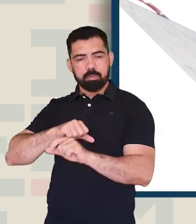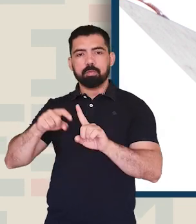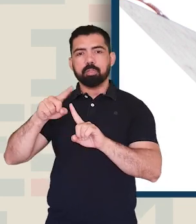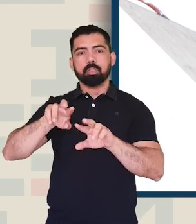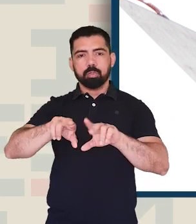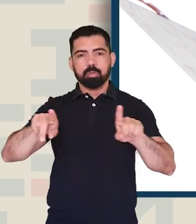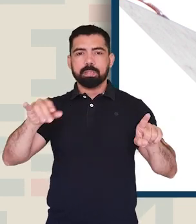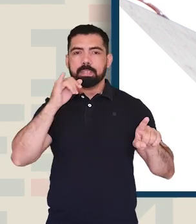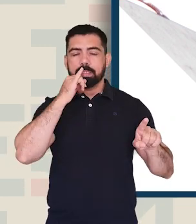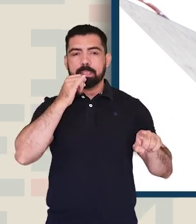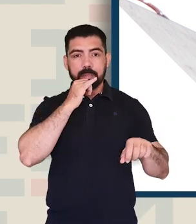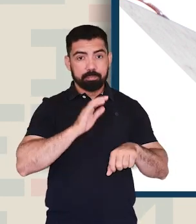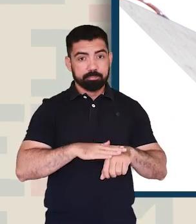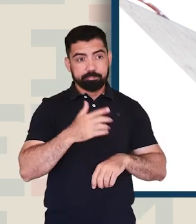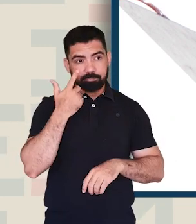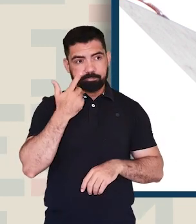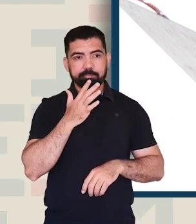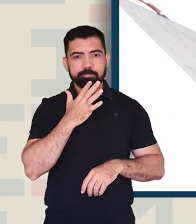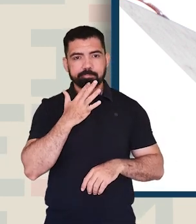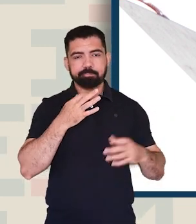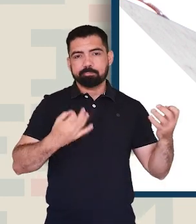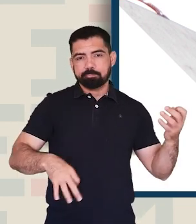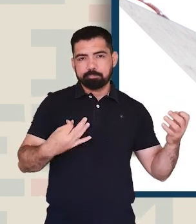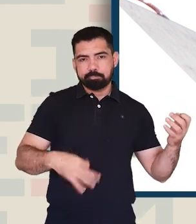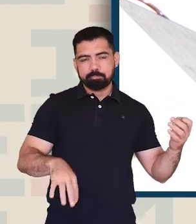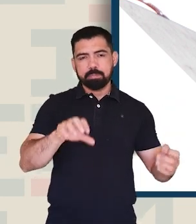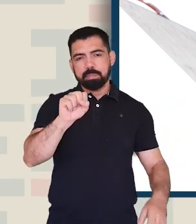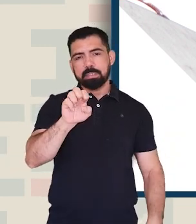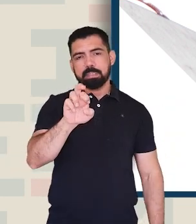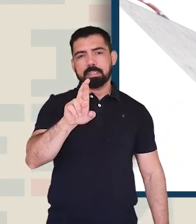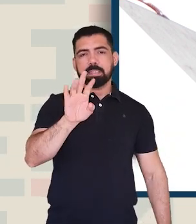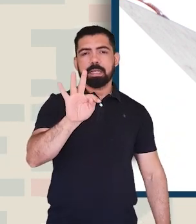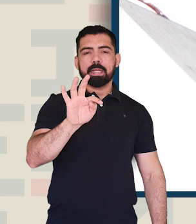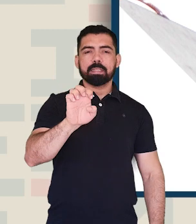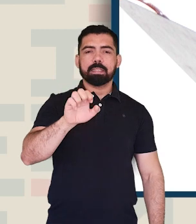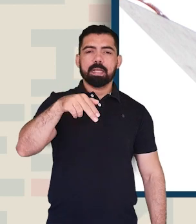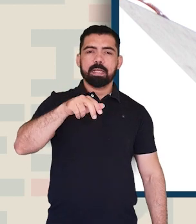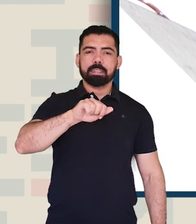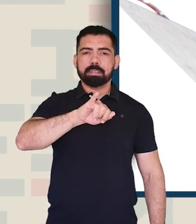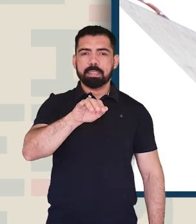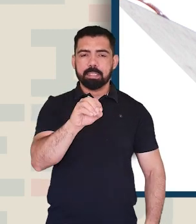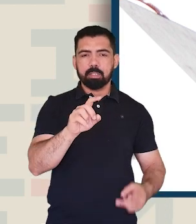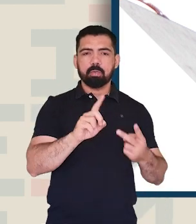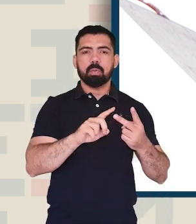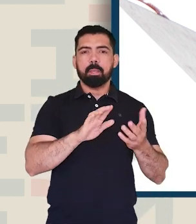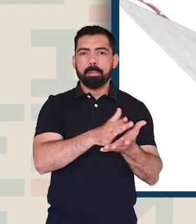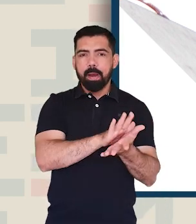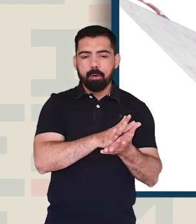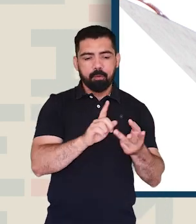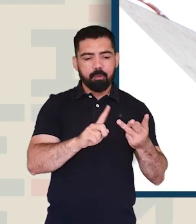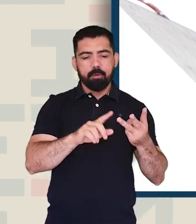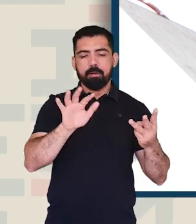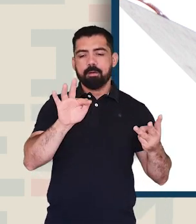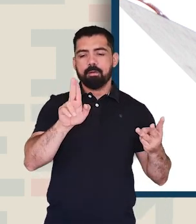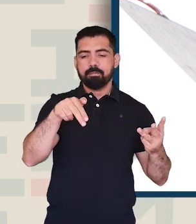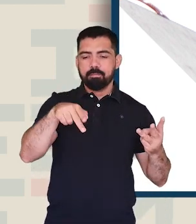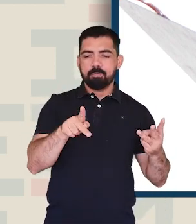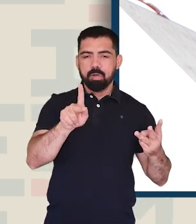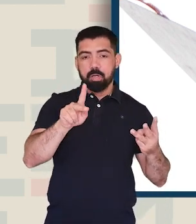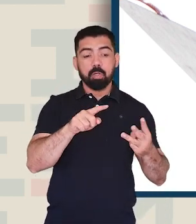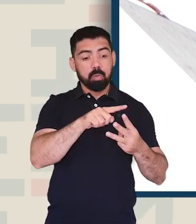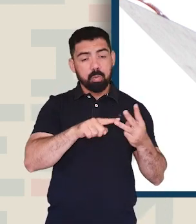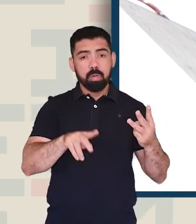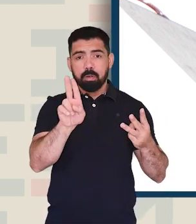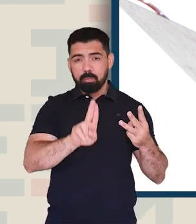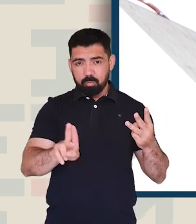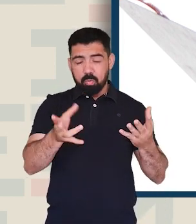estilos de hoje, como o sertanejo, esse pagode de hoje e esse funk. Usa-se muito essa progressão